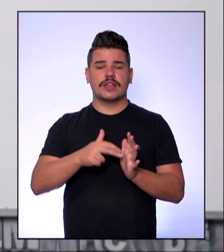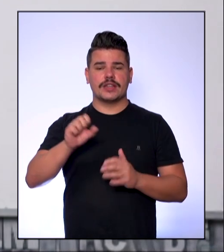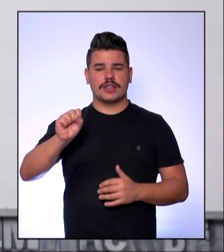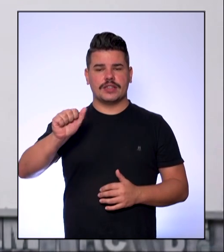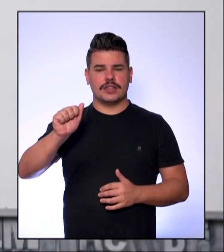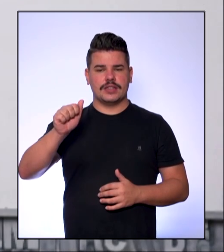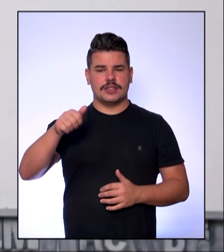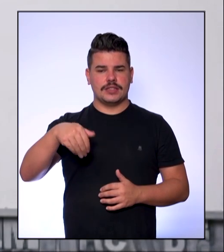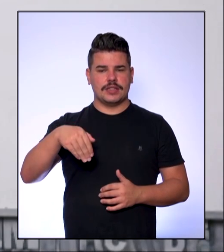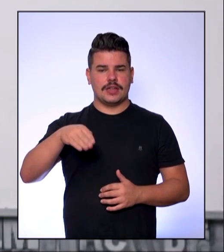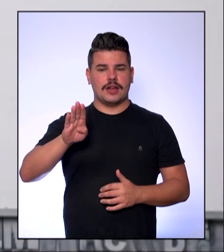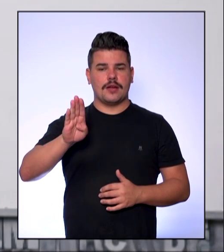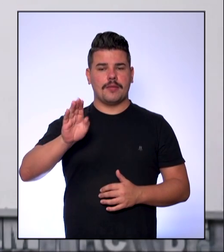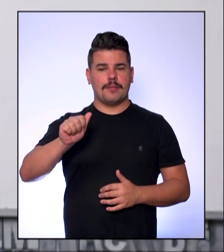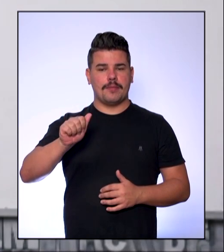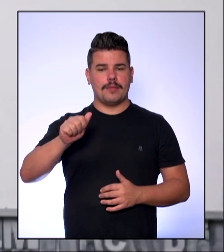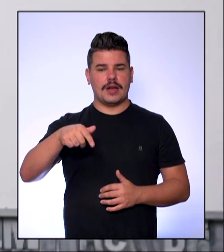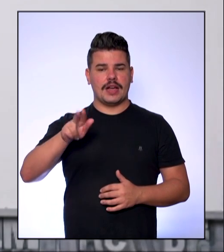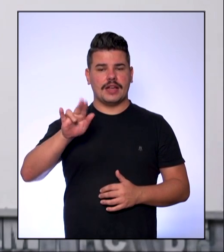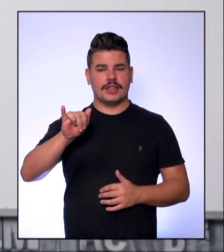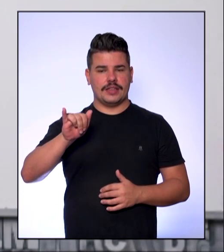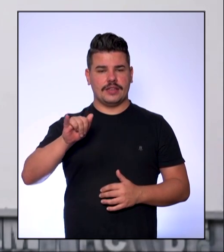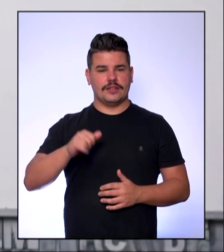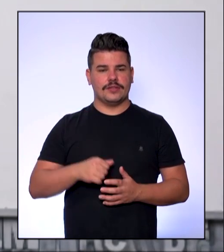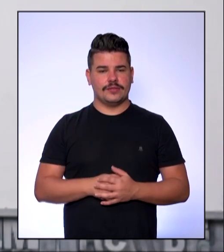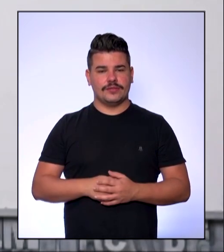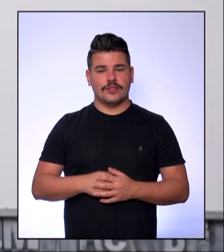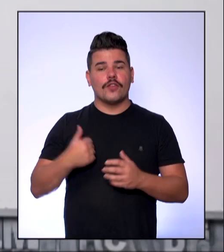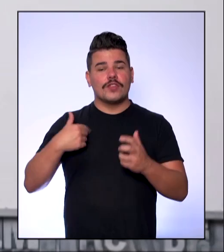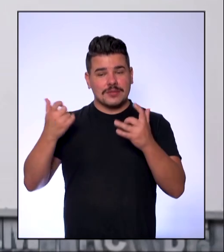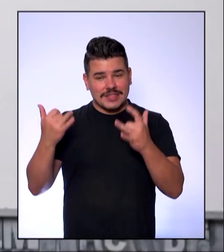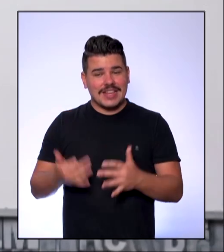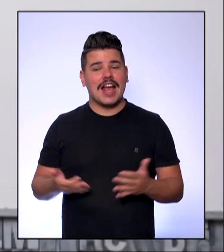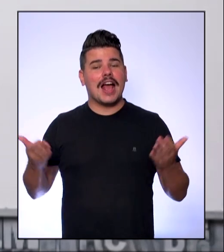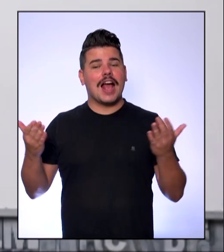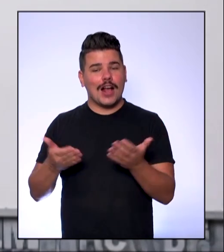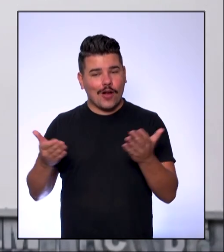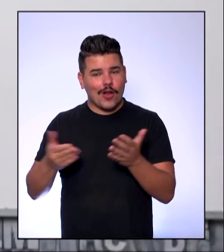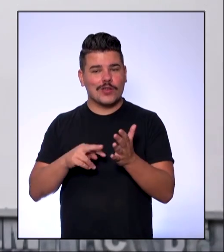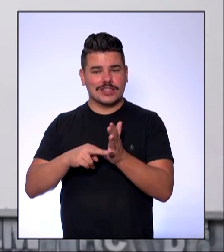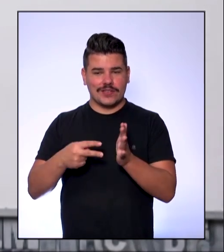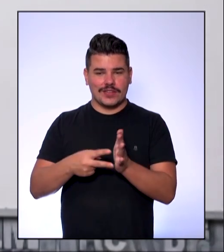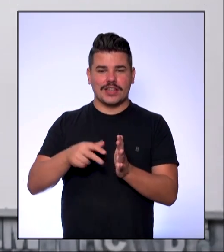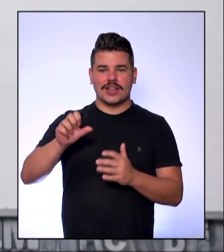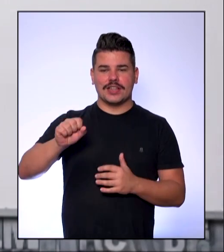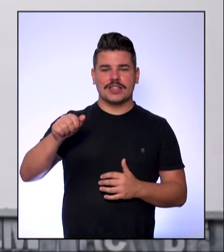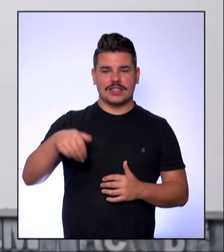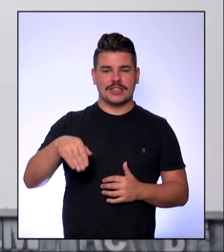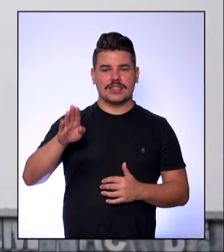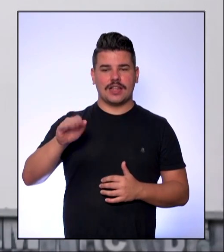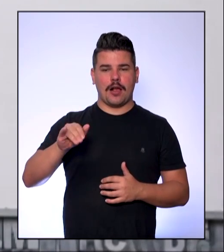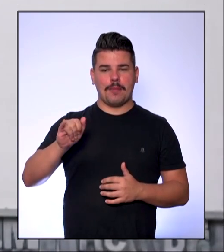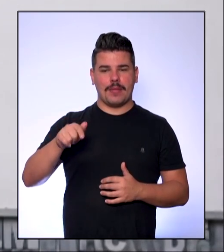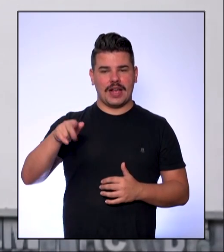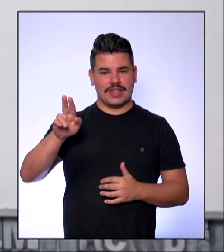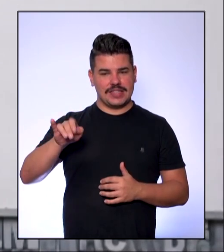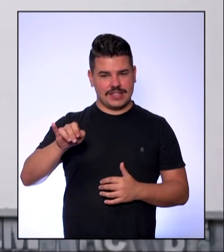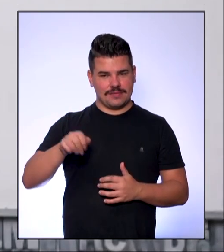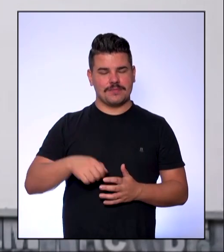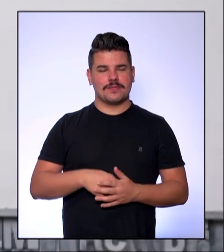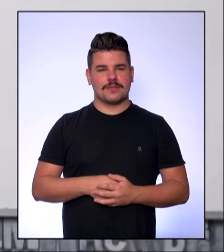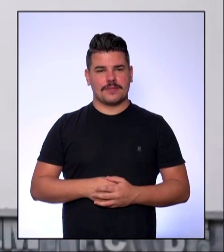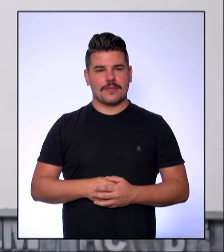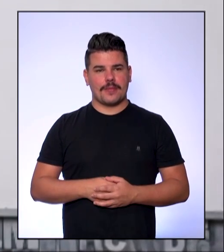tá? Vamos ver o que é o sambaqui agora. Nossa última parte eu